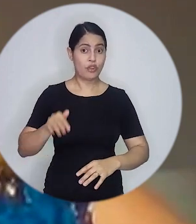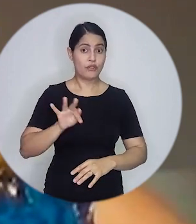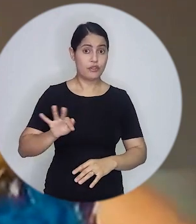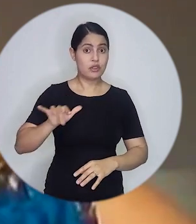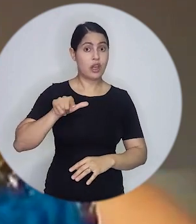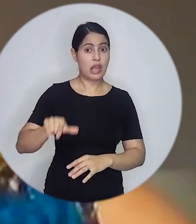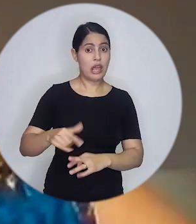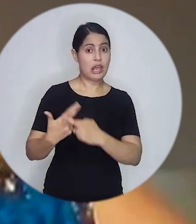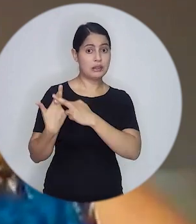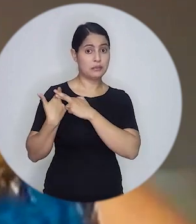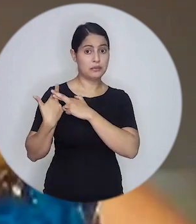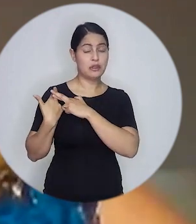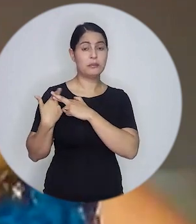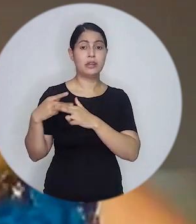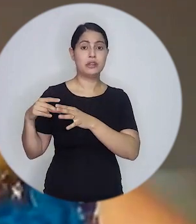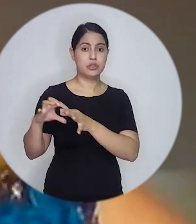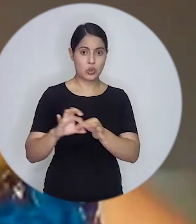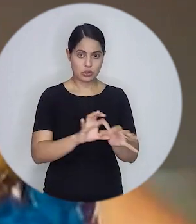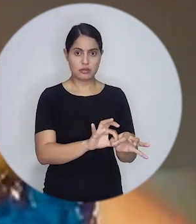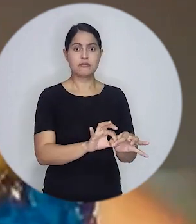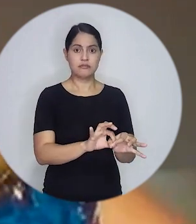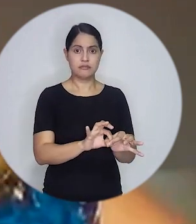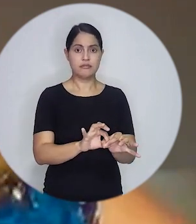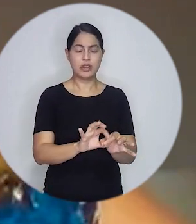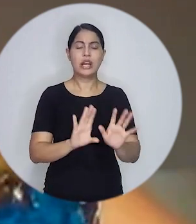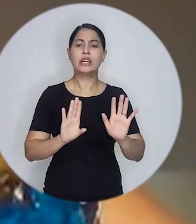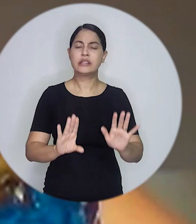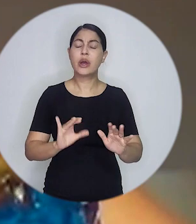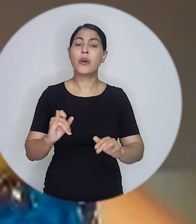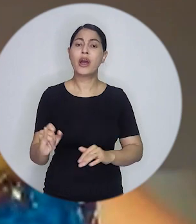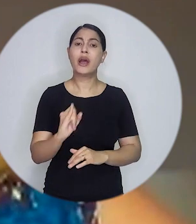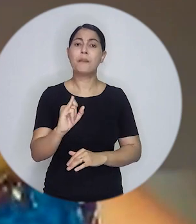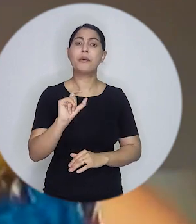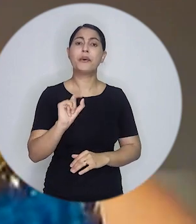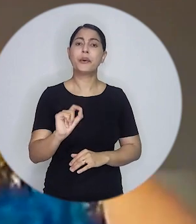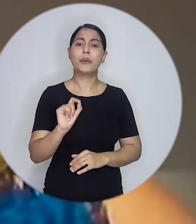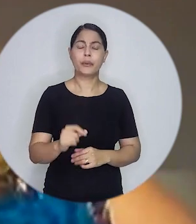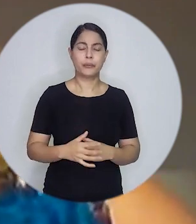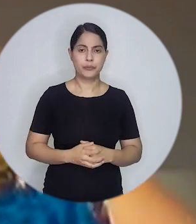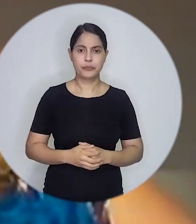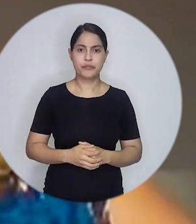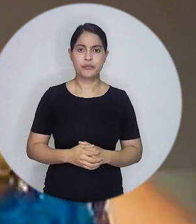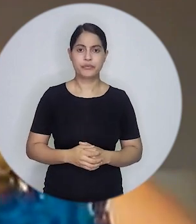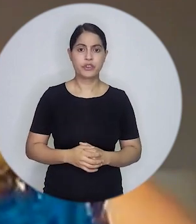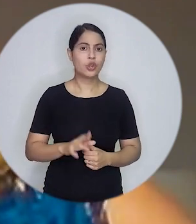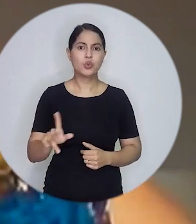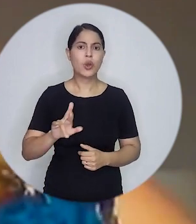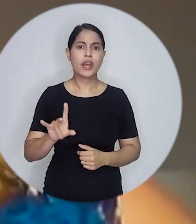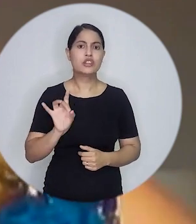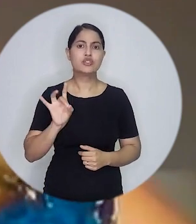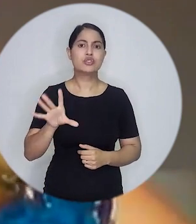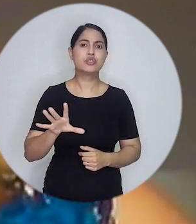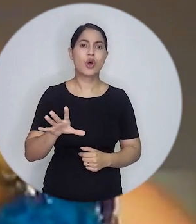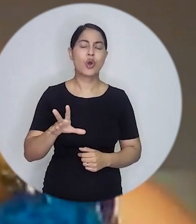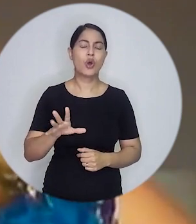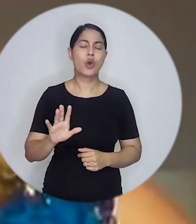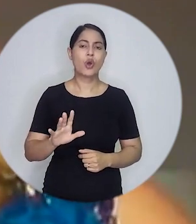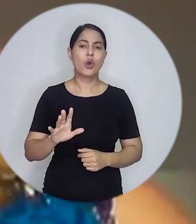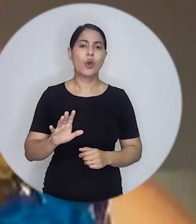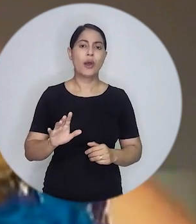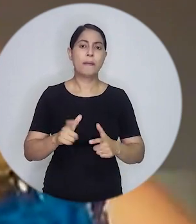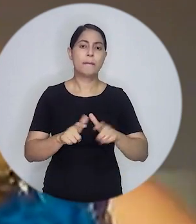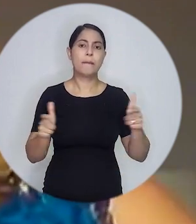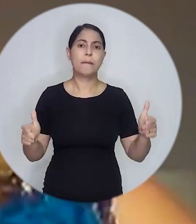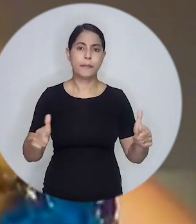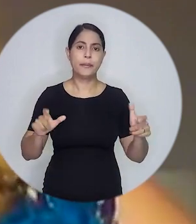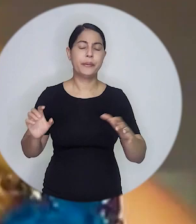do Estado nessas mortes. E é importante também falar que essas mortes não acontecem só em